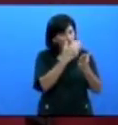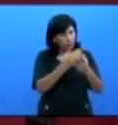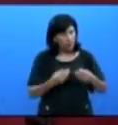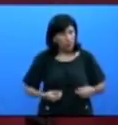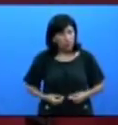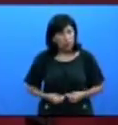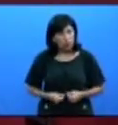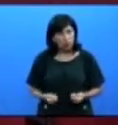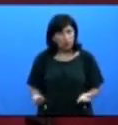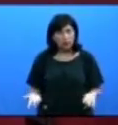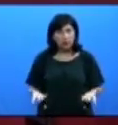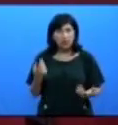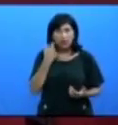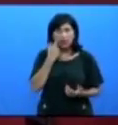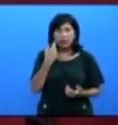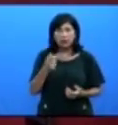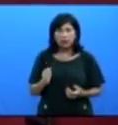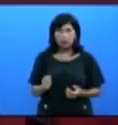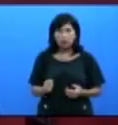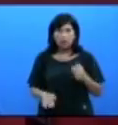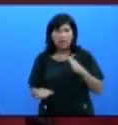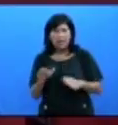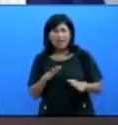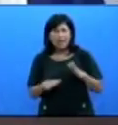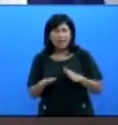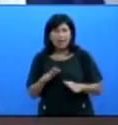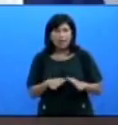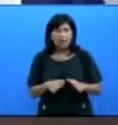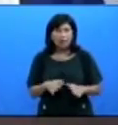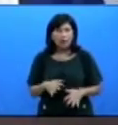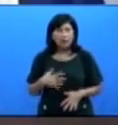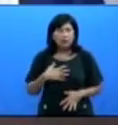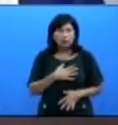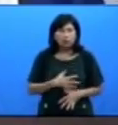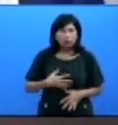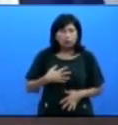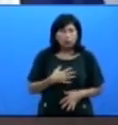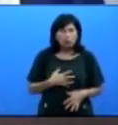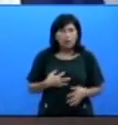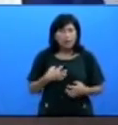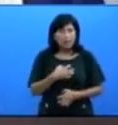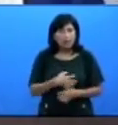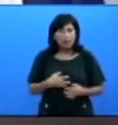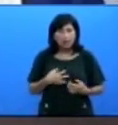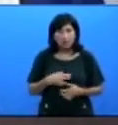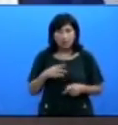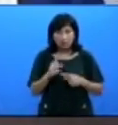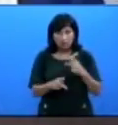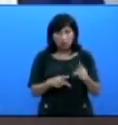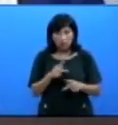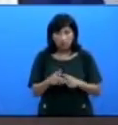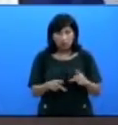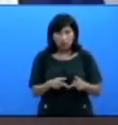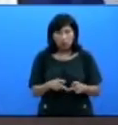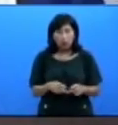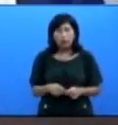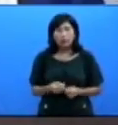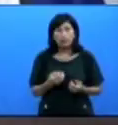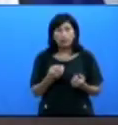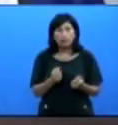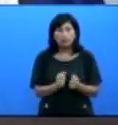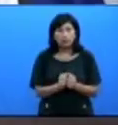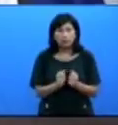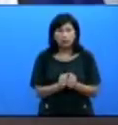aí também do anseio, né, da nossa população, quer que participou das assembleias de orçamento